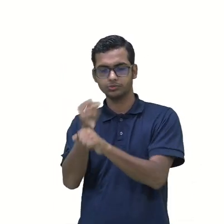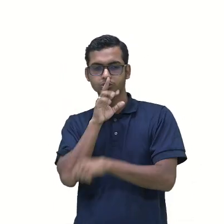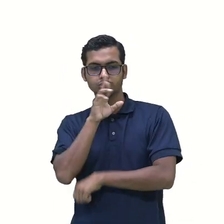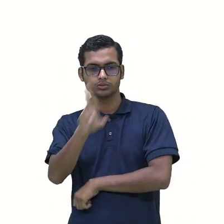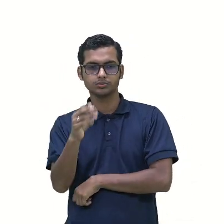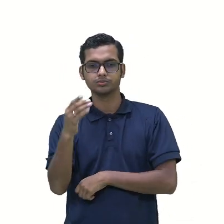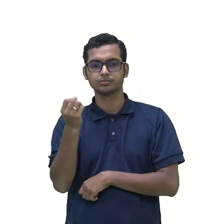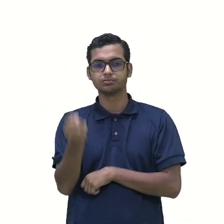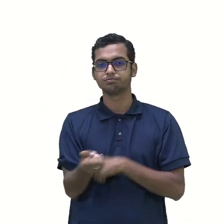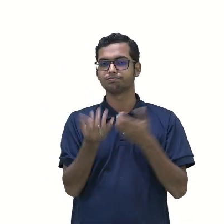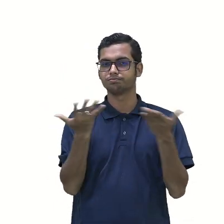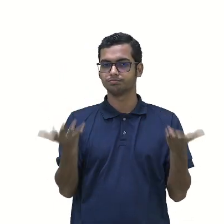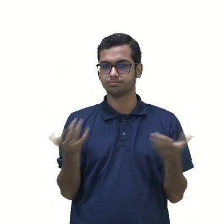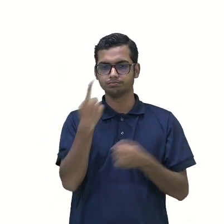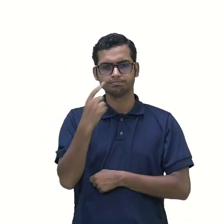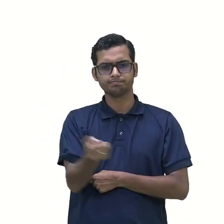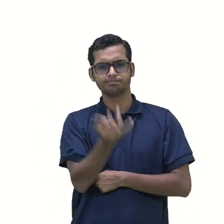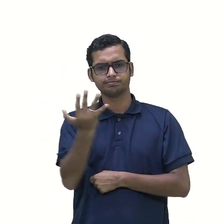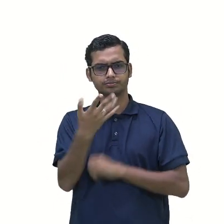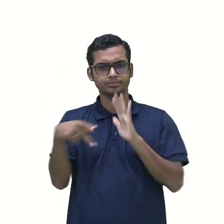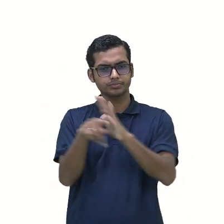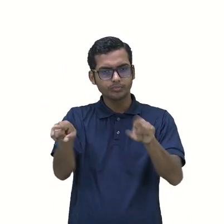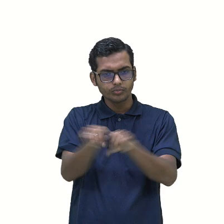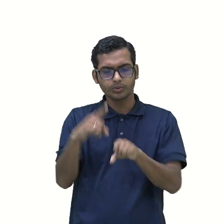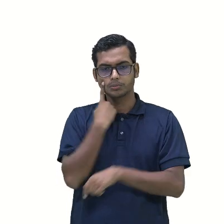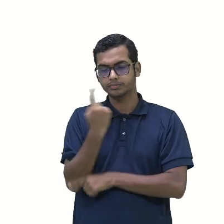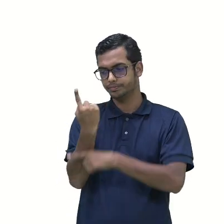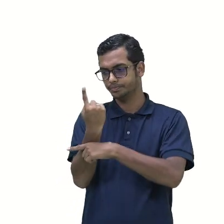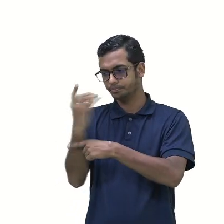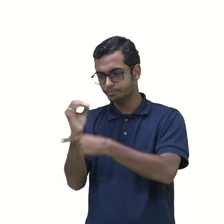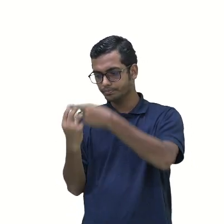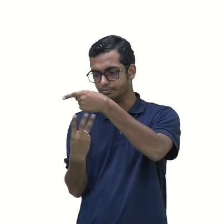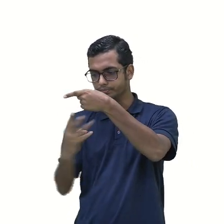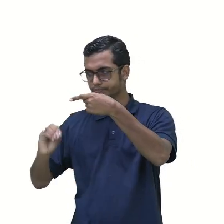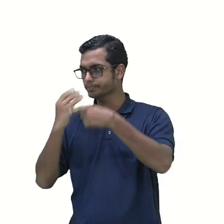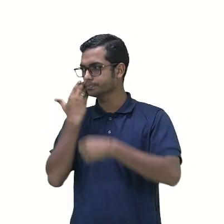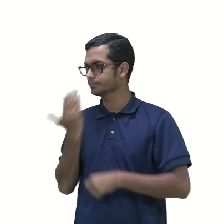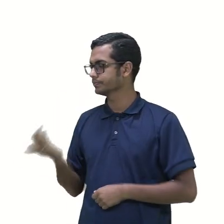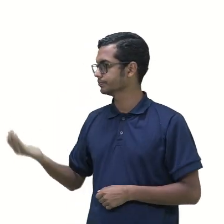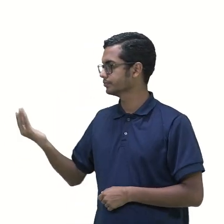10/30. Ou seja, para a cor vermelha,